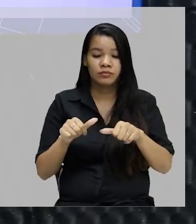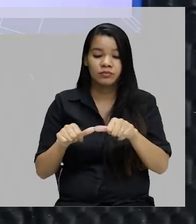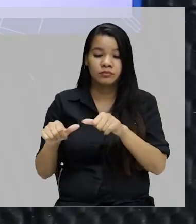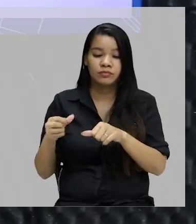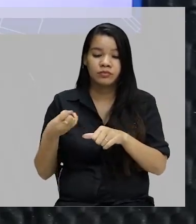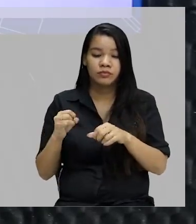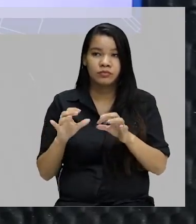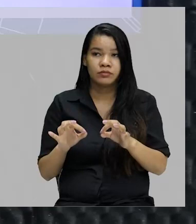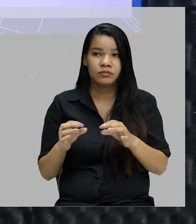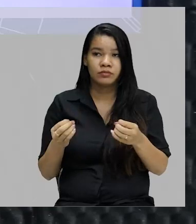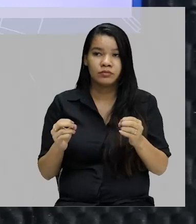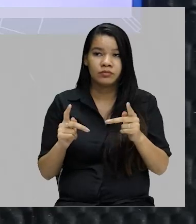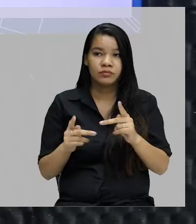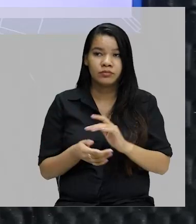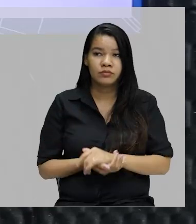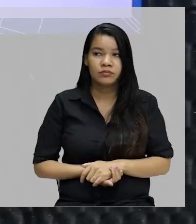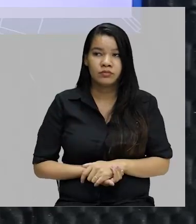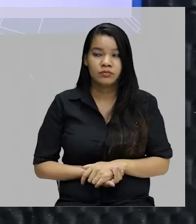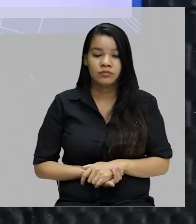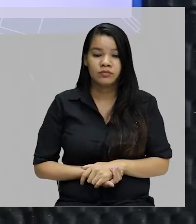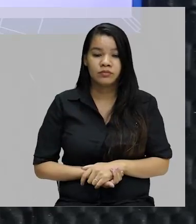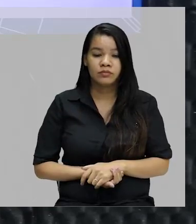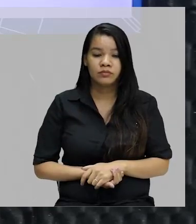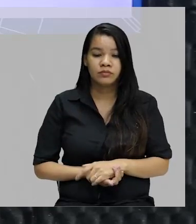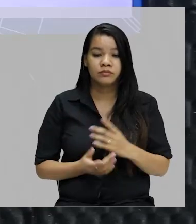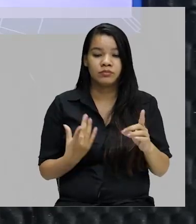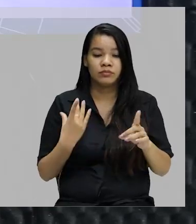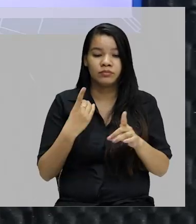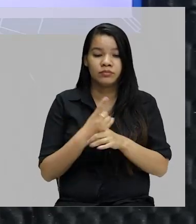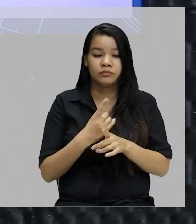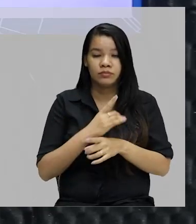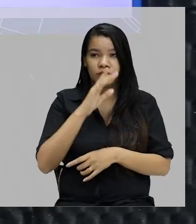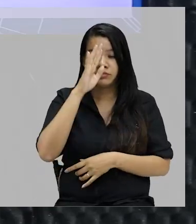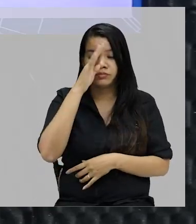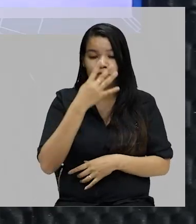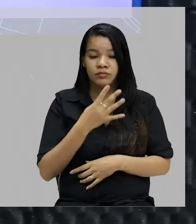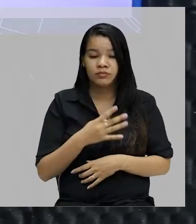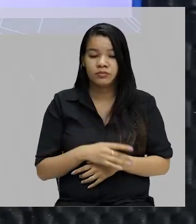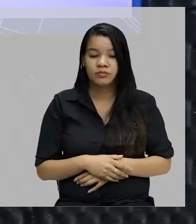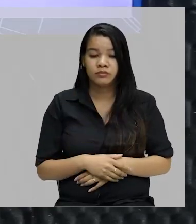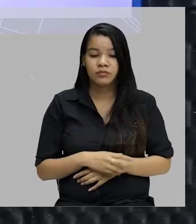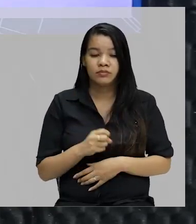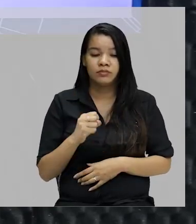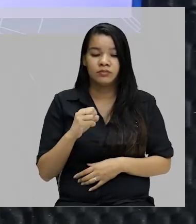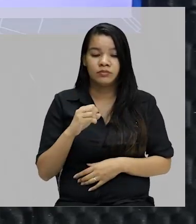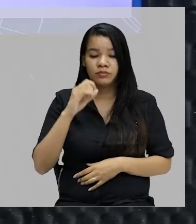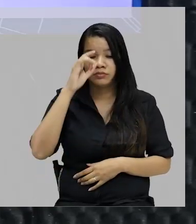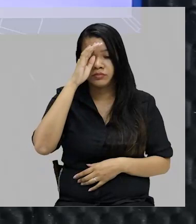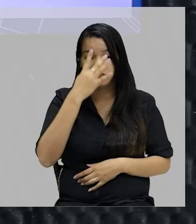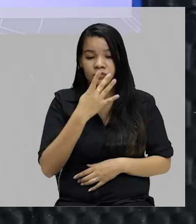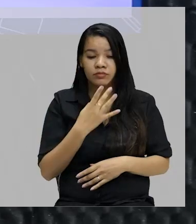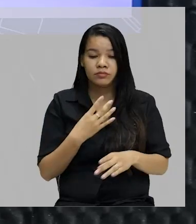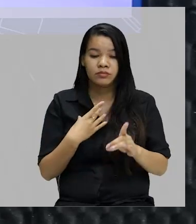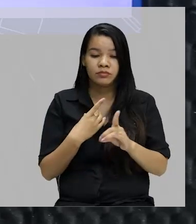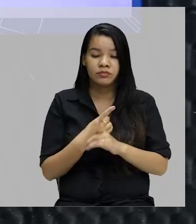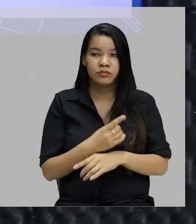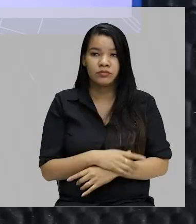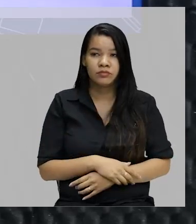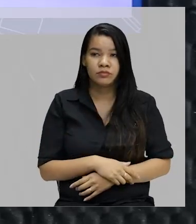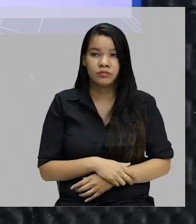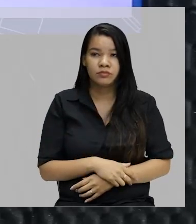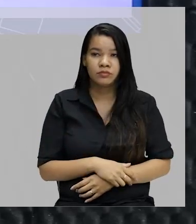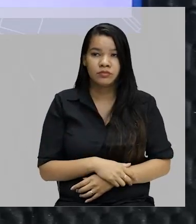Se der certo, então, encontraram-se soluções. Soluções foram encontradas, tá?